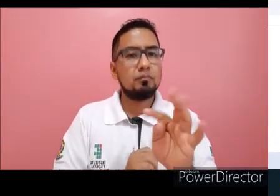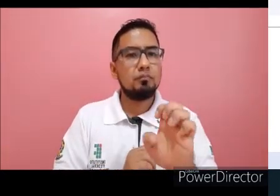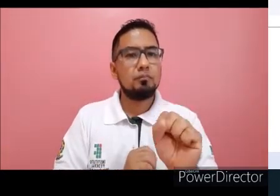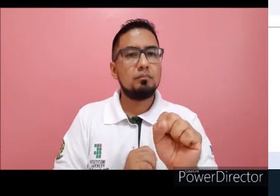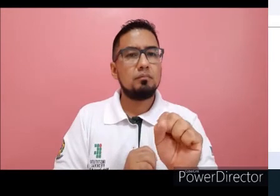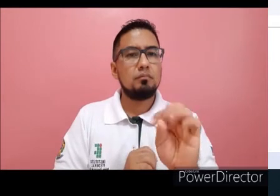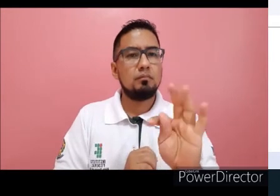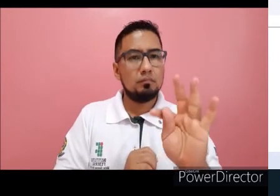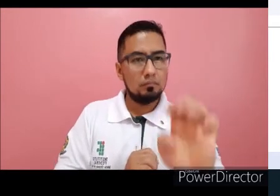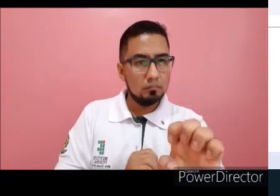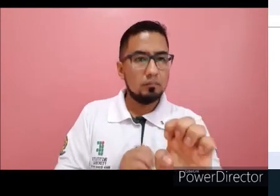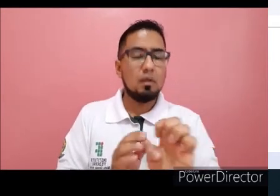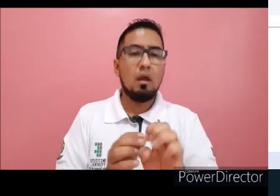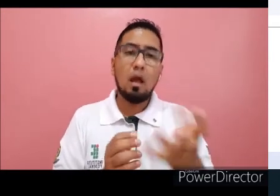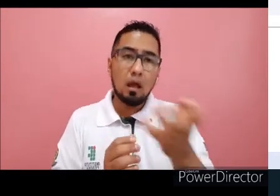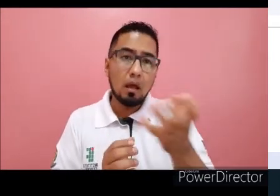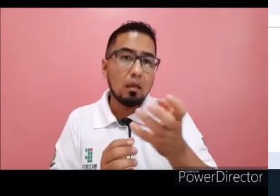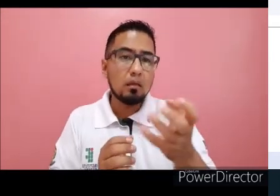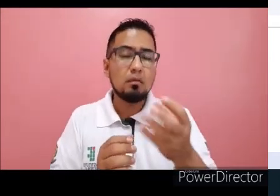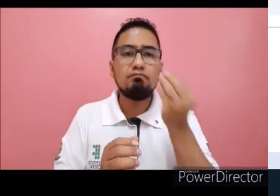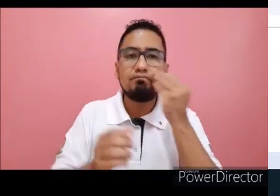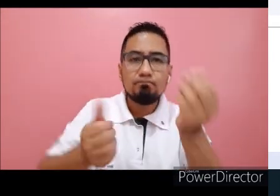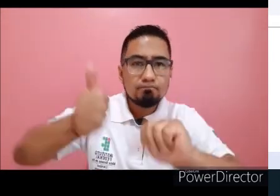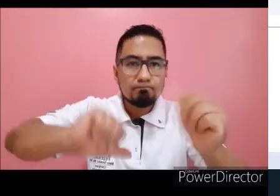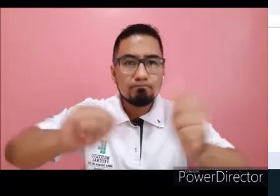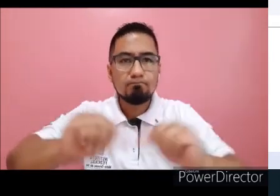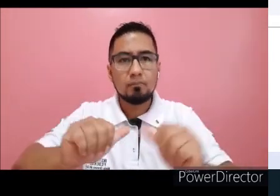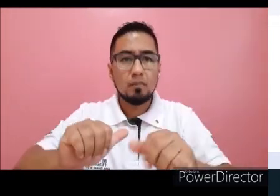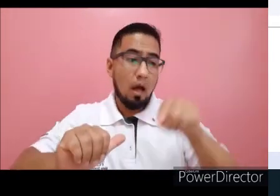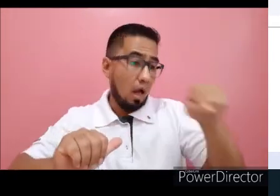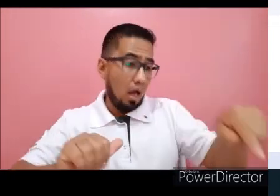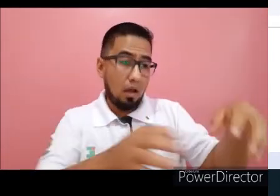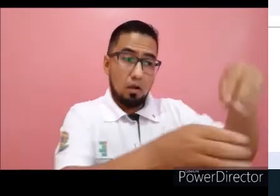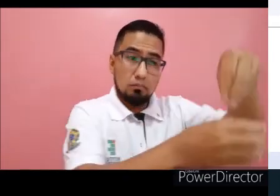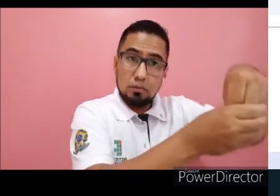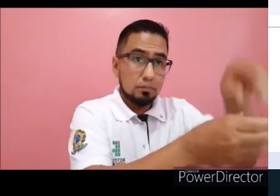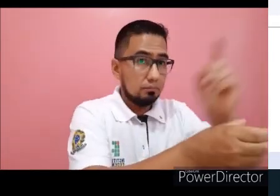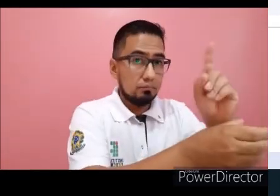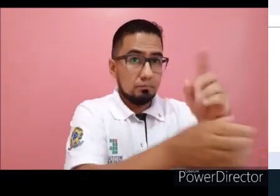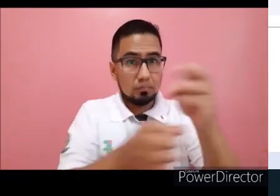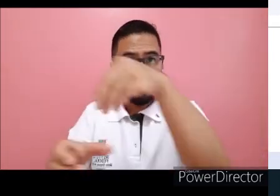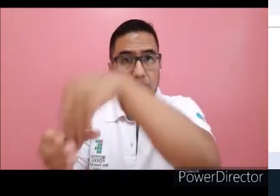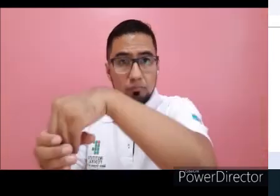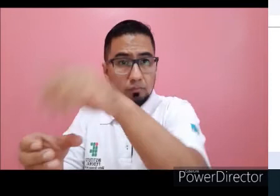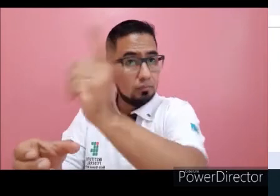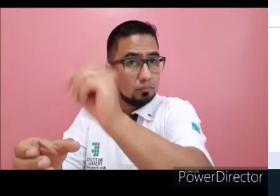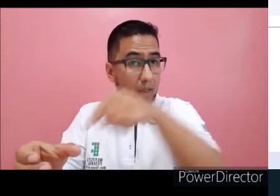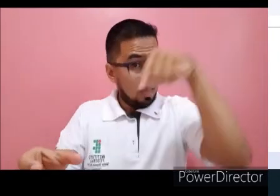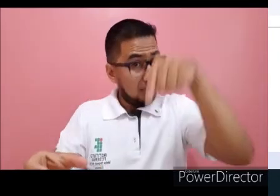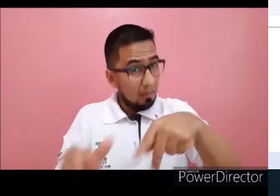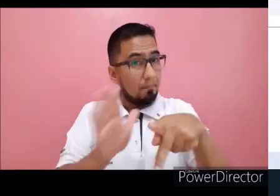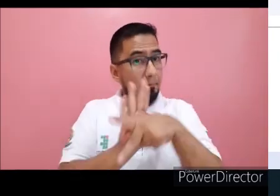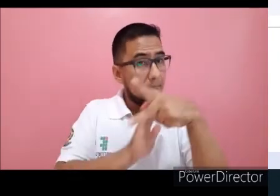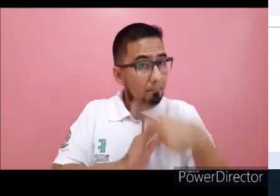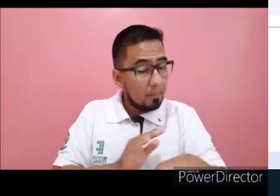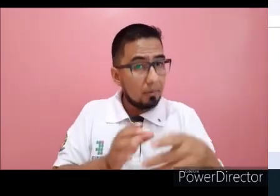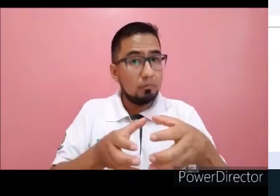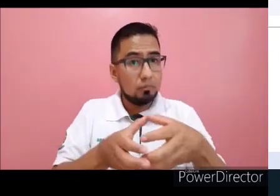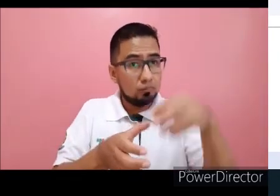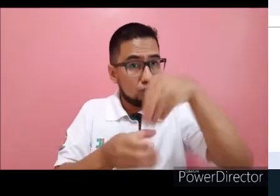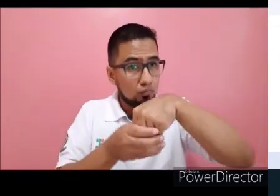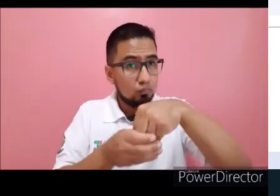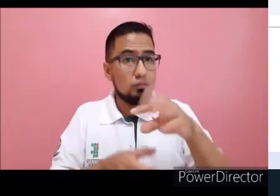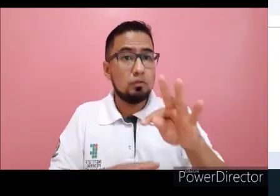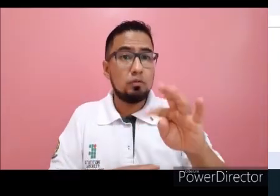classe teste, né? Classe de teste, eu quero testar. Então eu não quero que fique nem no módulo nem no view, eu quero que fique dentro de um pacote específico